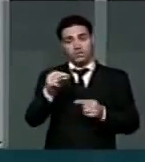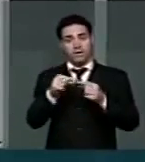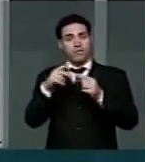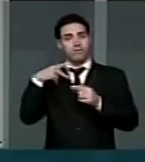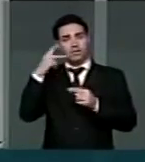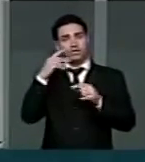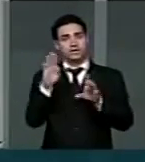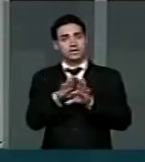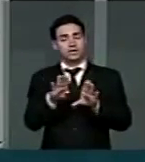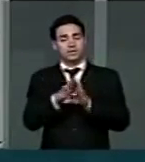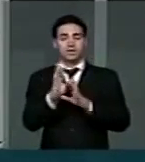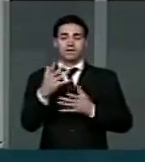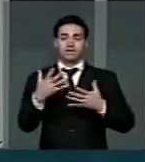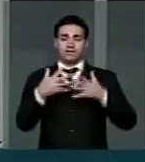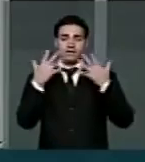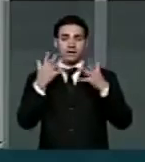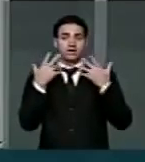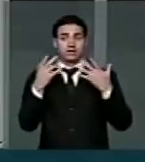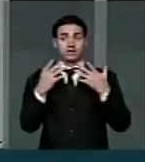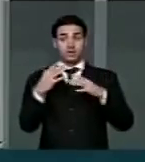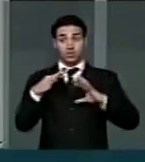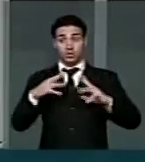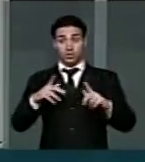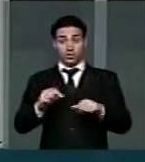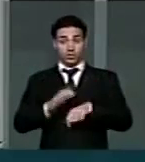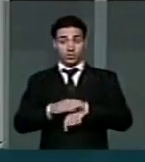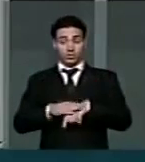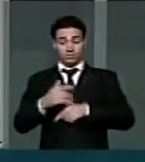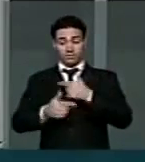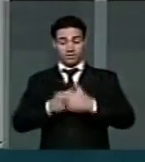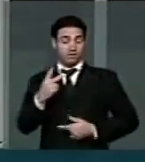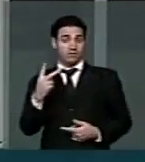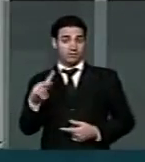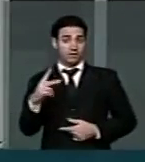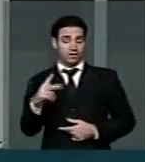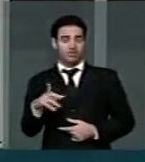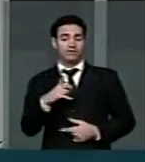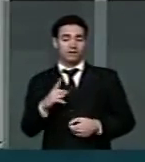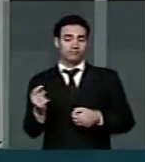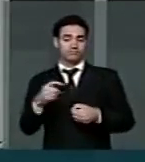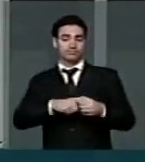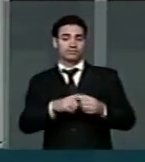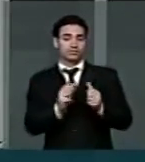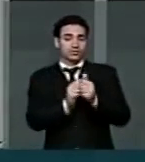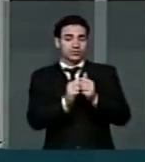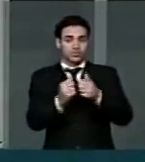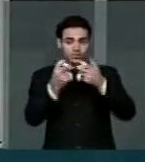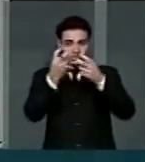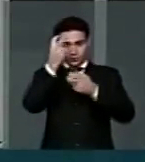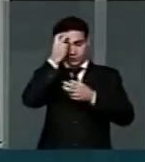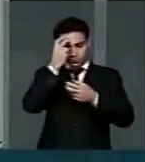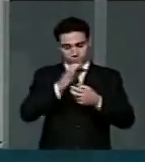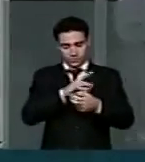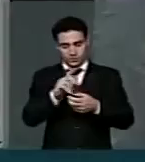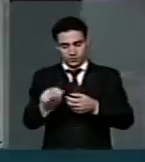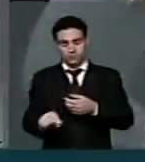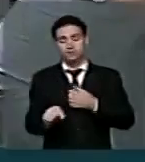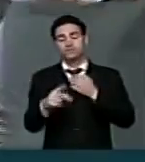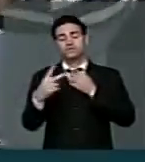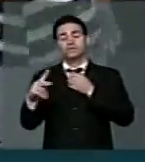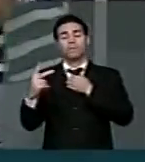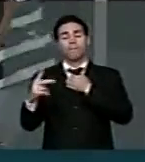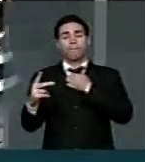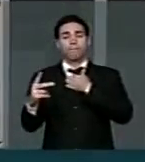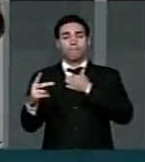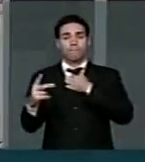alegria. Tudo que eles fazem está eivado da sua cultura. Toda a sua expressão é